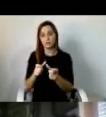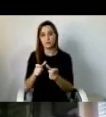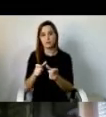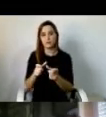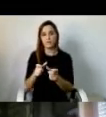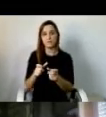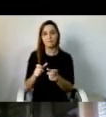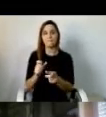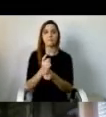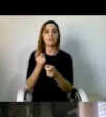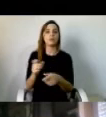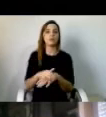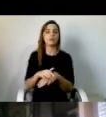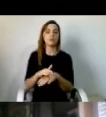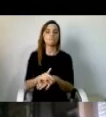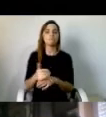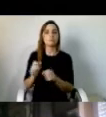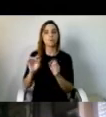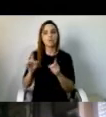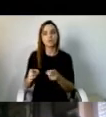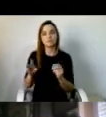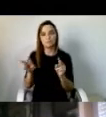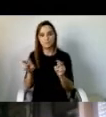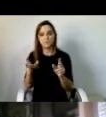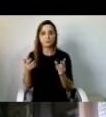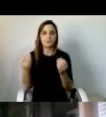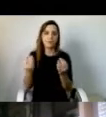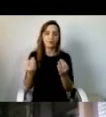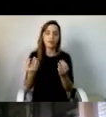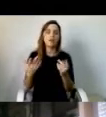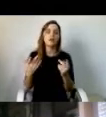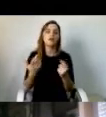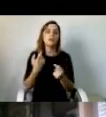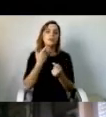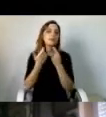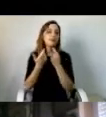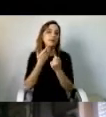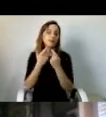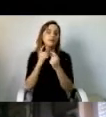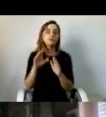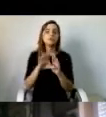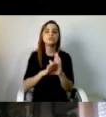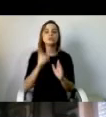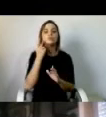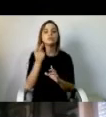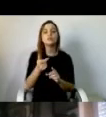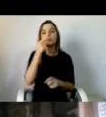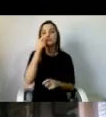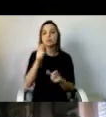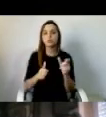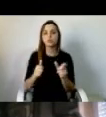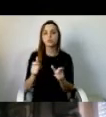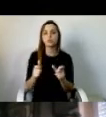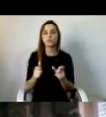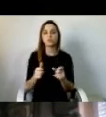na primeira leva, digamos assim, deste inquérito às condições de vida das pessoas, realizada